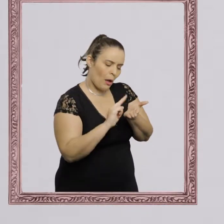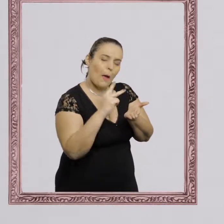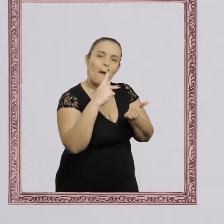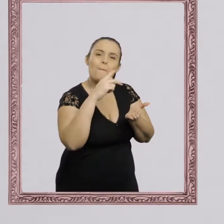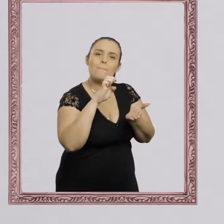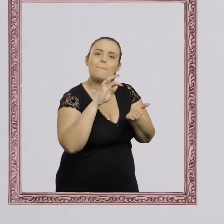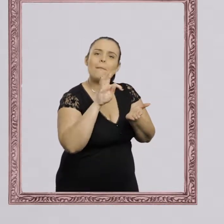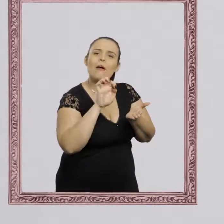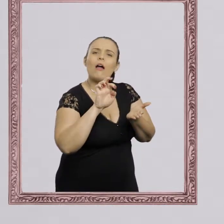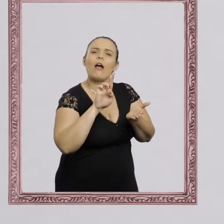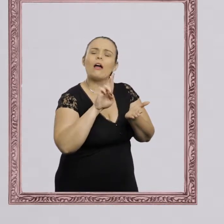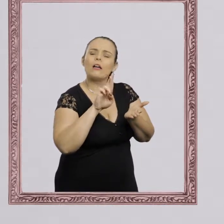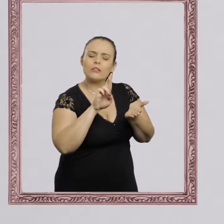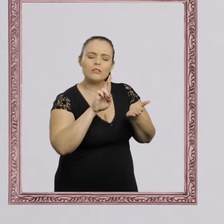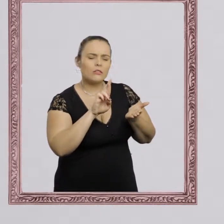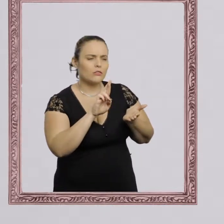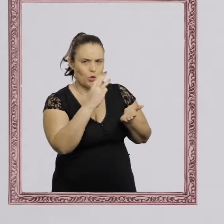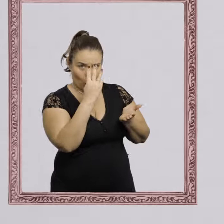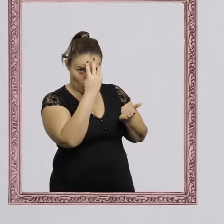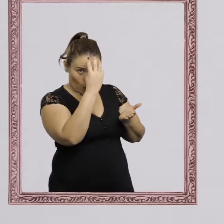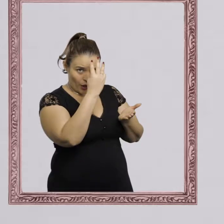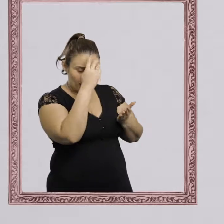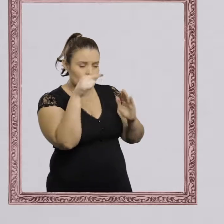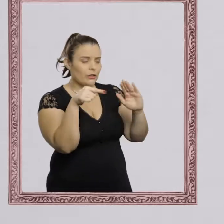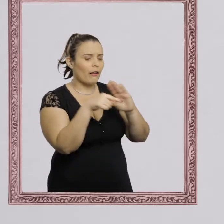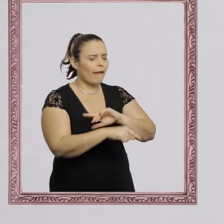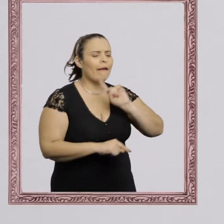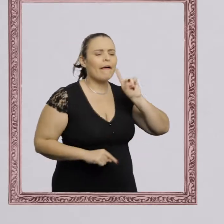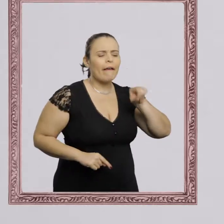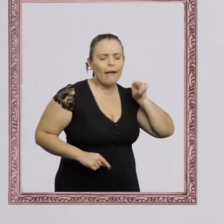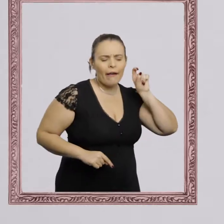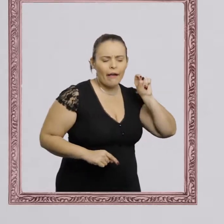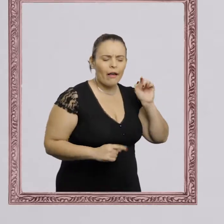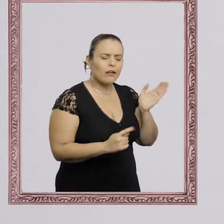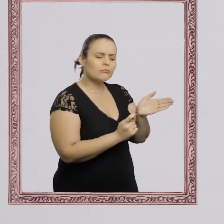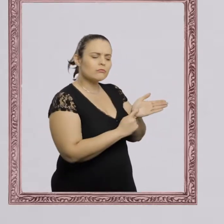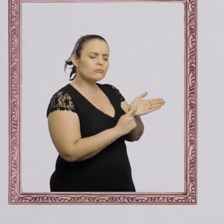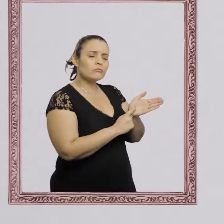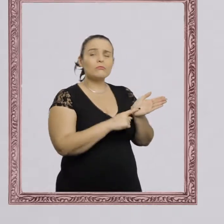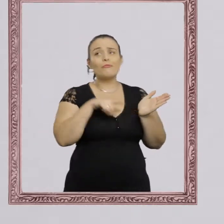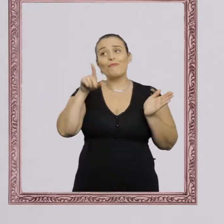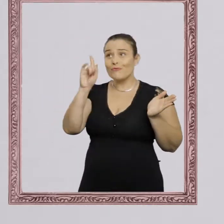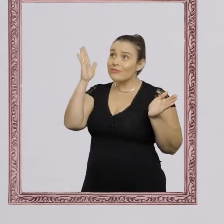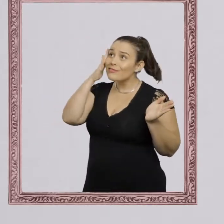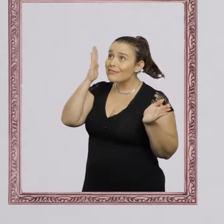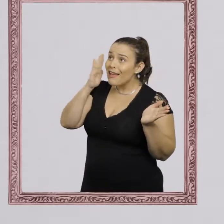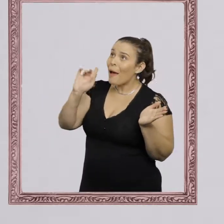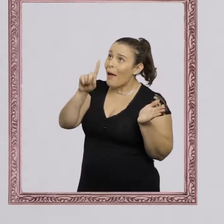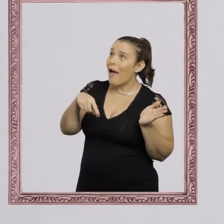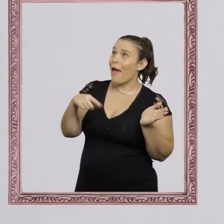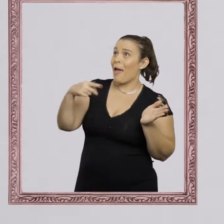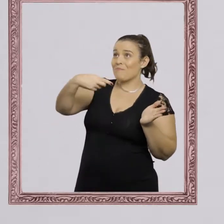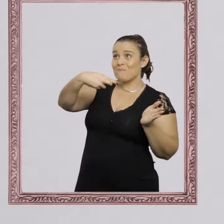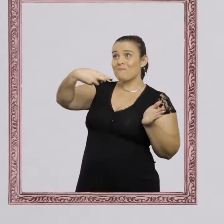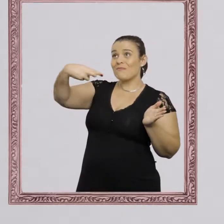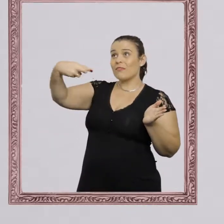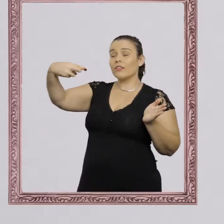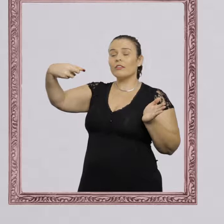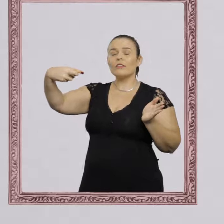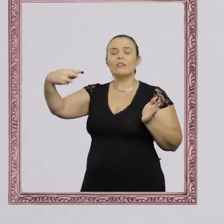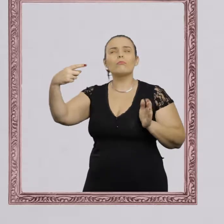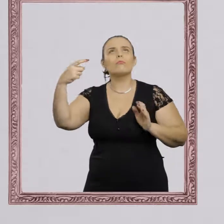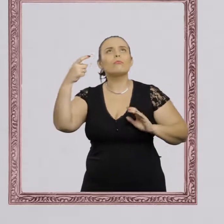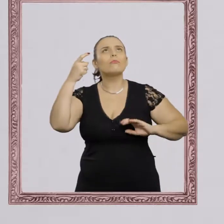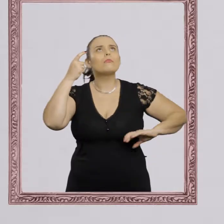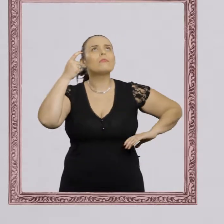para Wendy quem ele era. A menina respondeu: "Você sabe, mamãe, é o Peter Pan." A senhora Darling pensou na